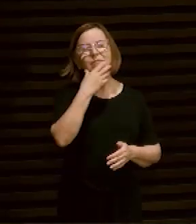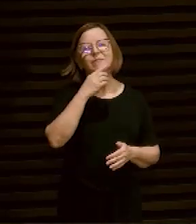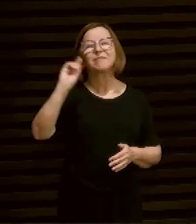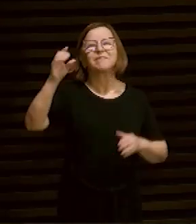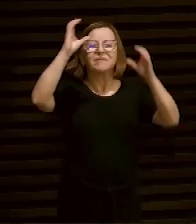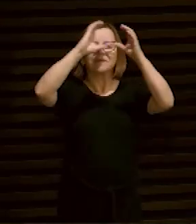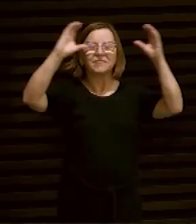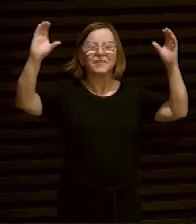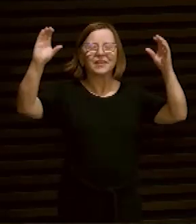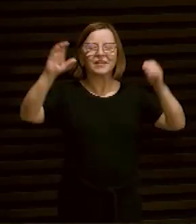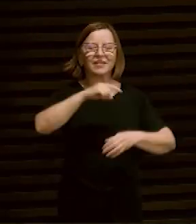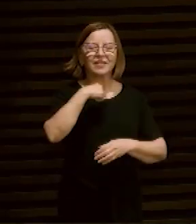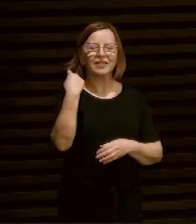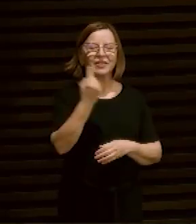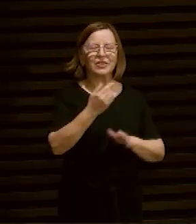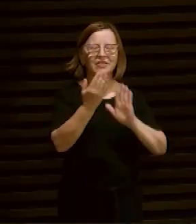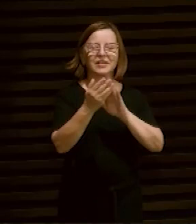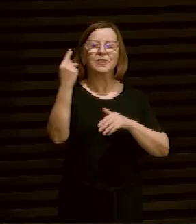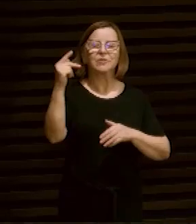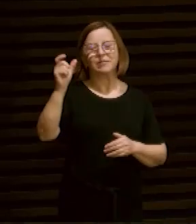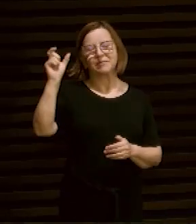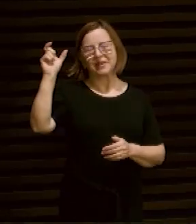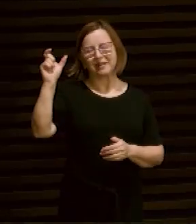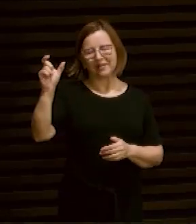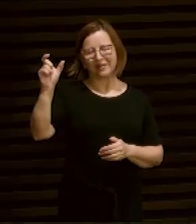nós estamos diante da Tua palavra